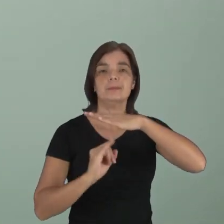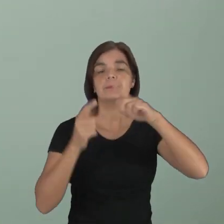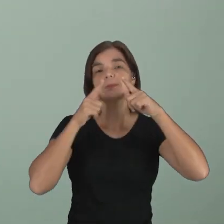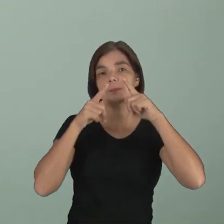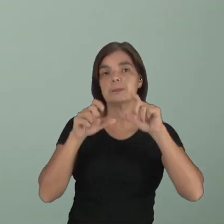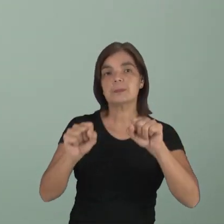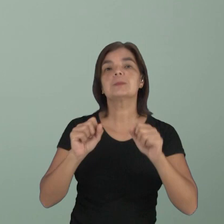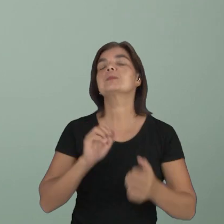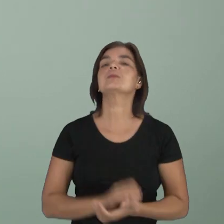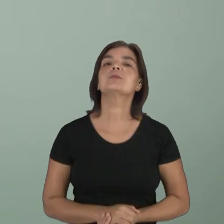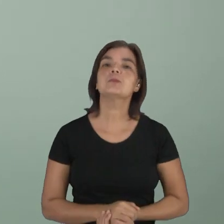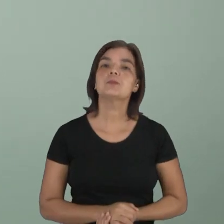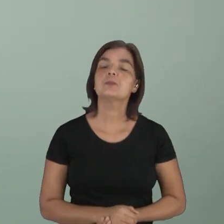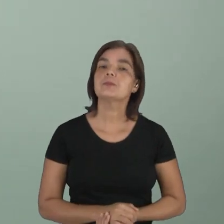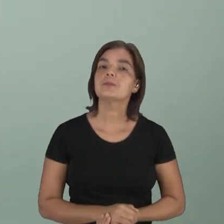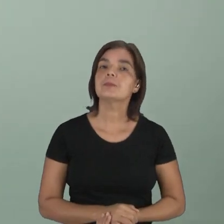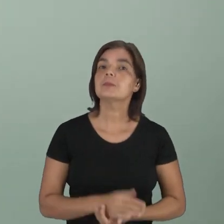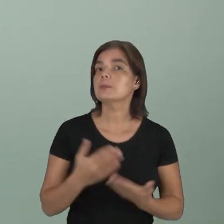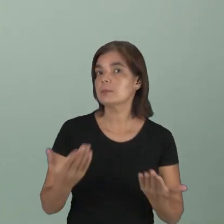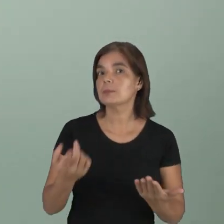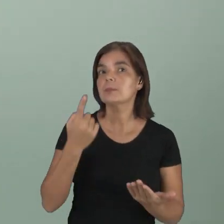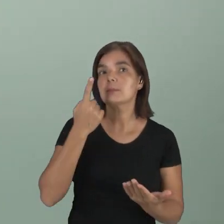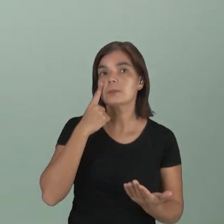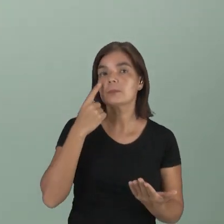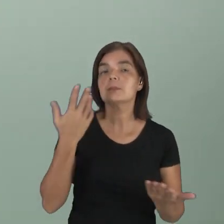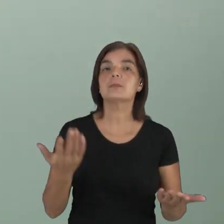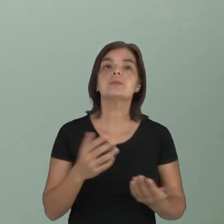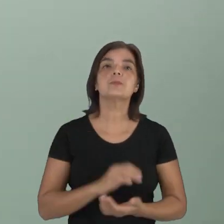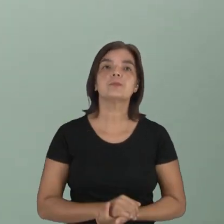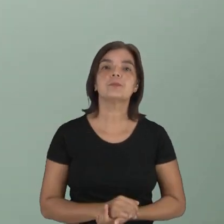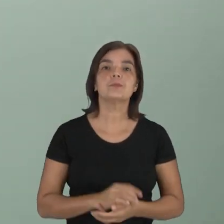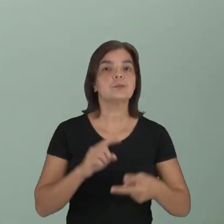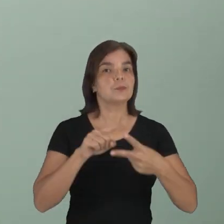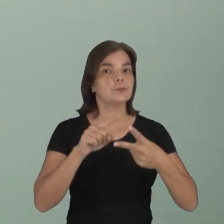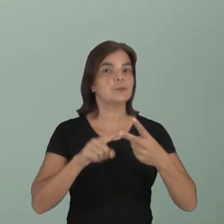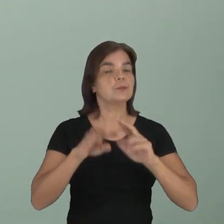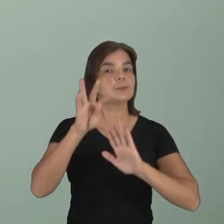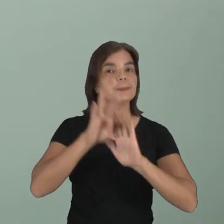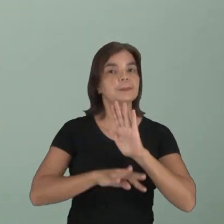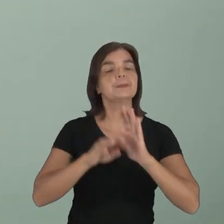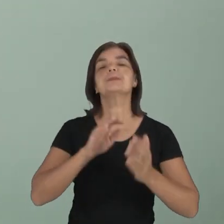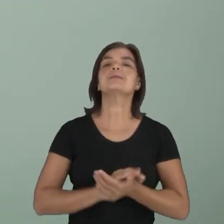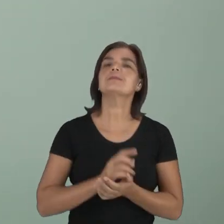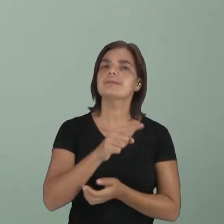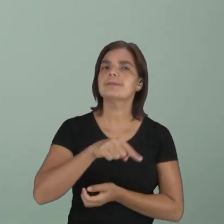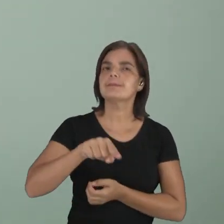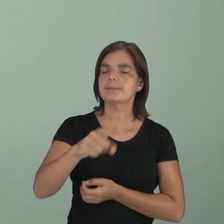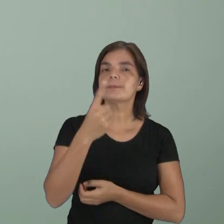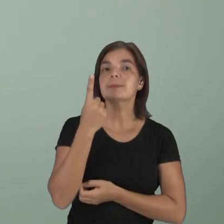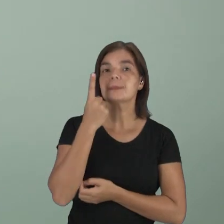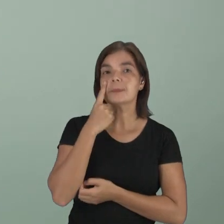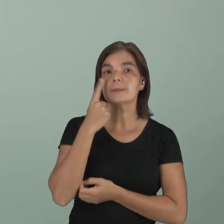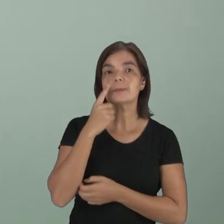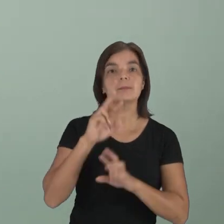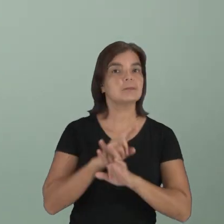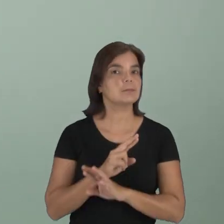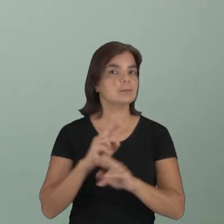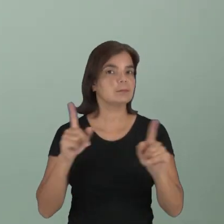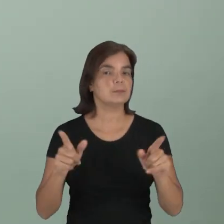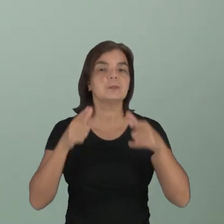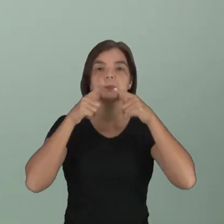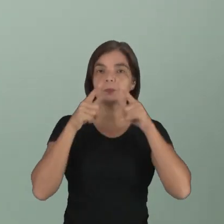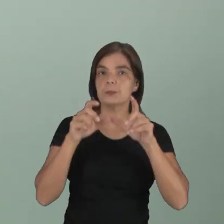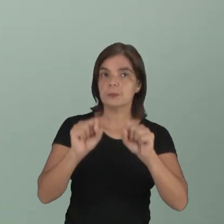tipo de linguagem. Então, vamos ler agora dois textos, tá? Para você observar a diferença